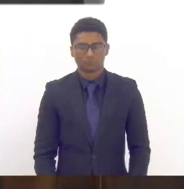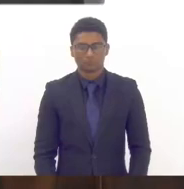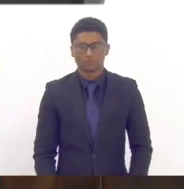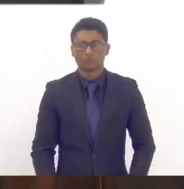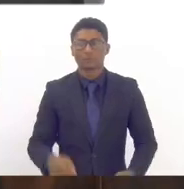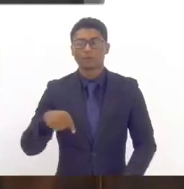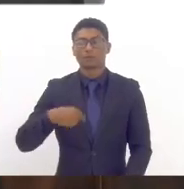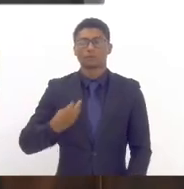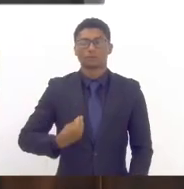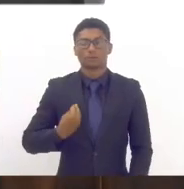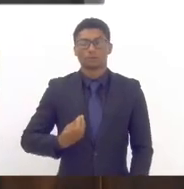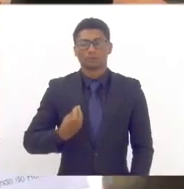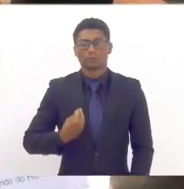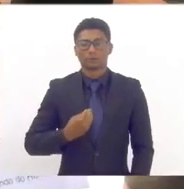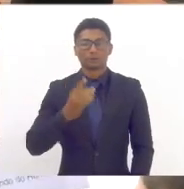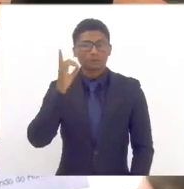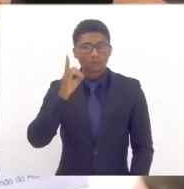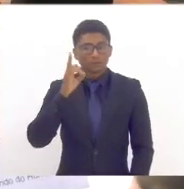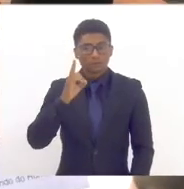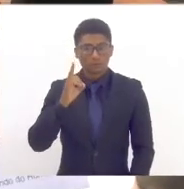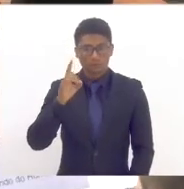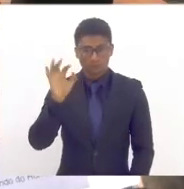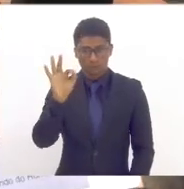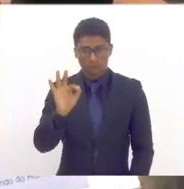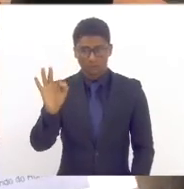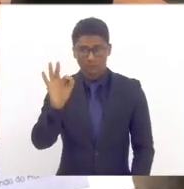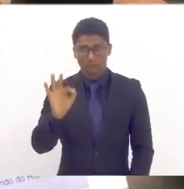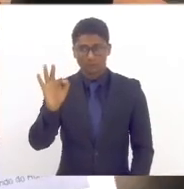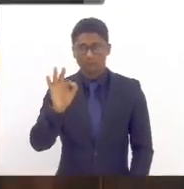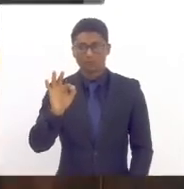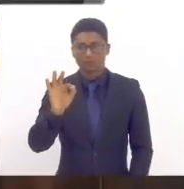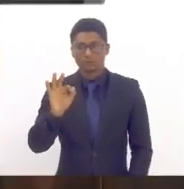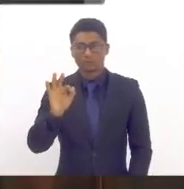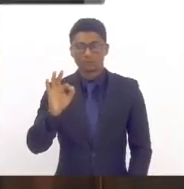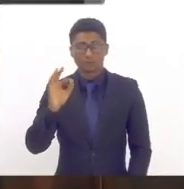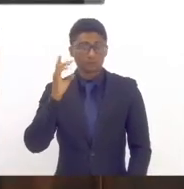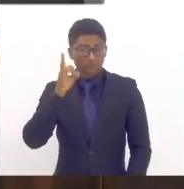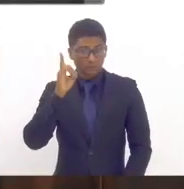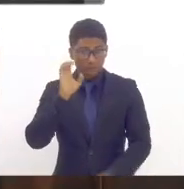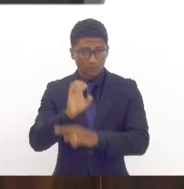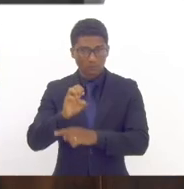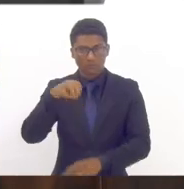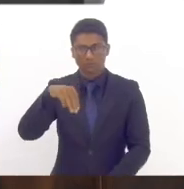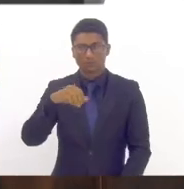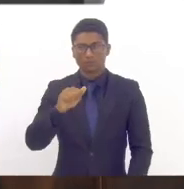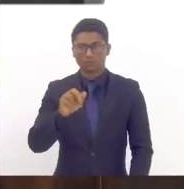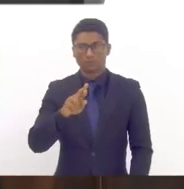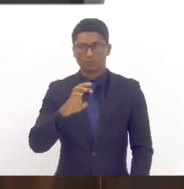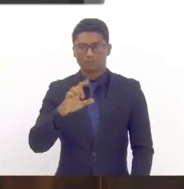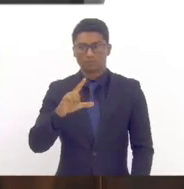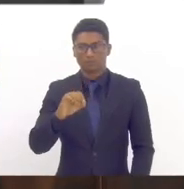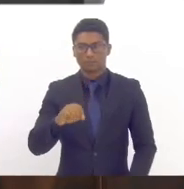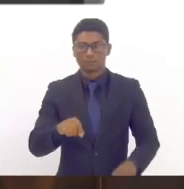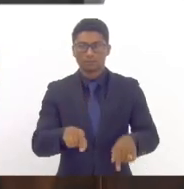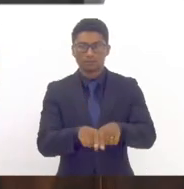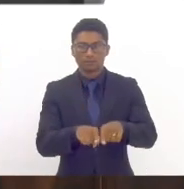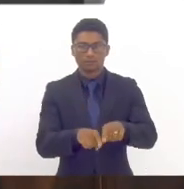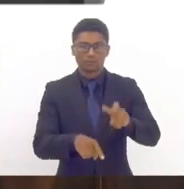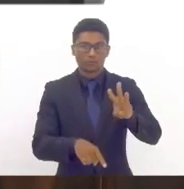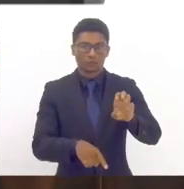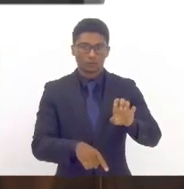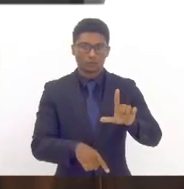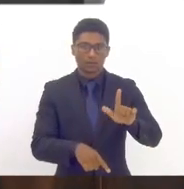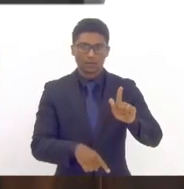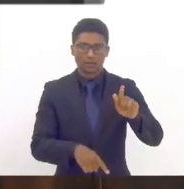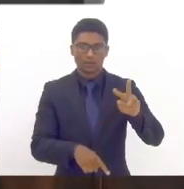Estão conosco deputado federal eleito, deputado estadual dessa casa, Marcelo Queiroz, deputado Wellington José,